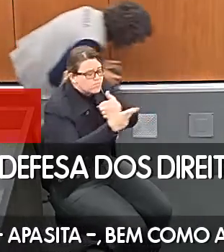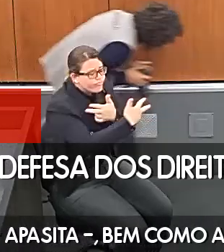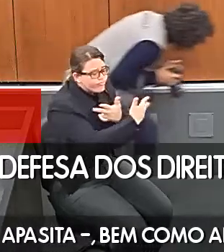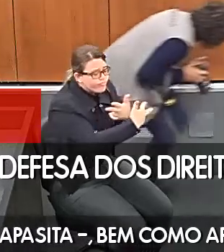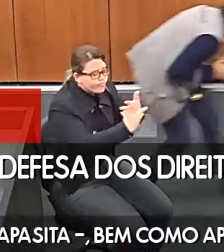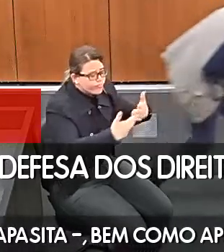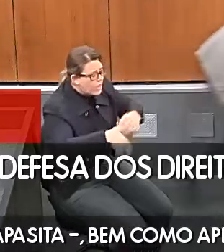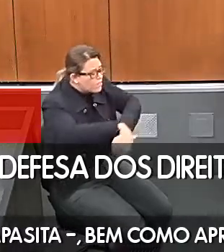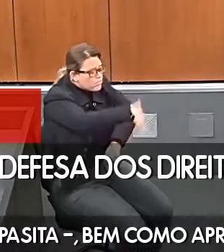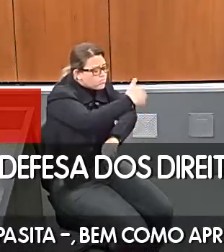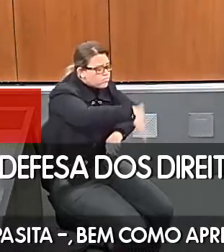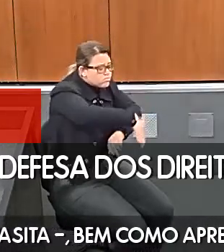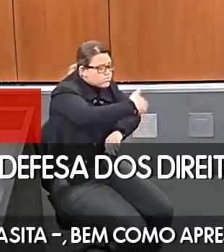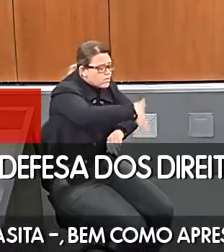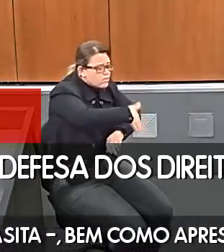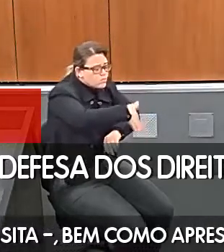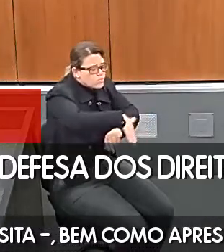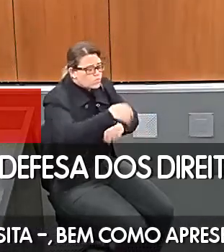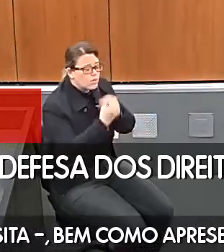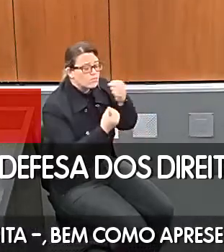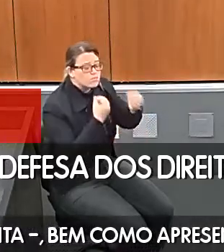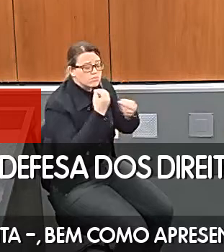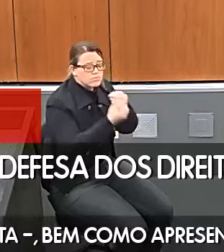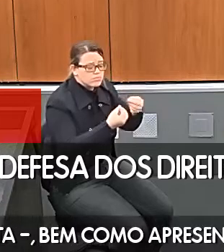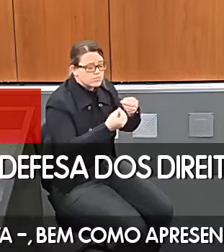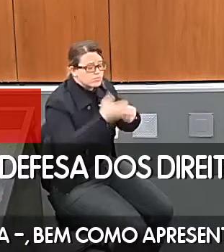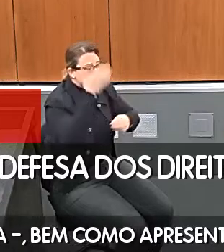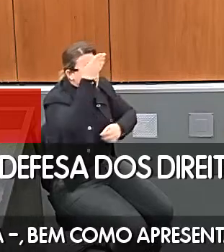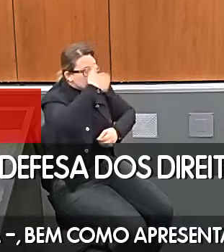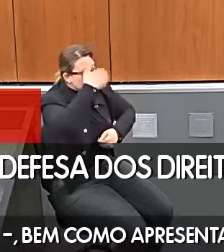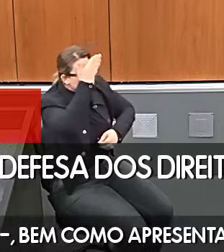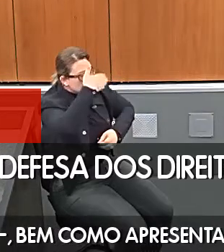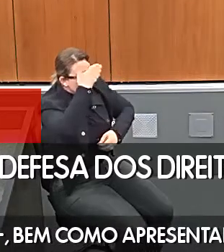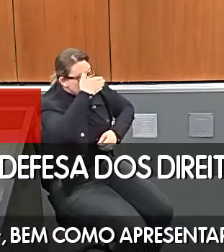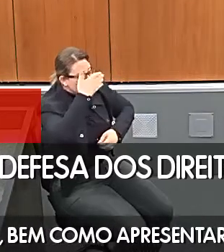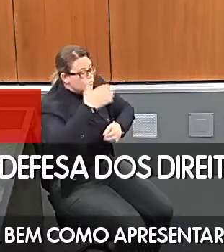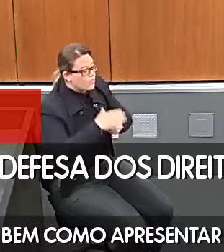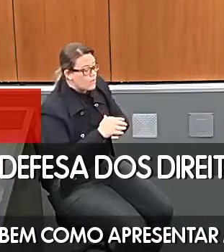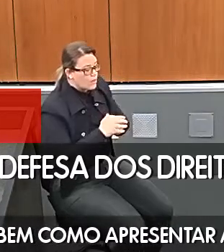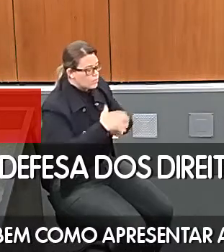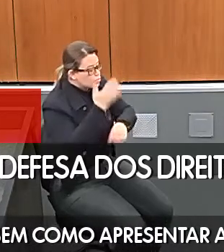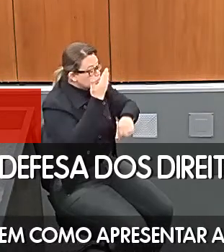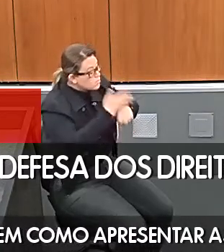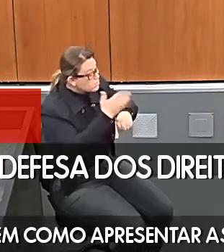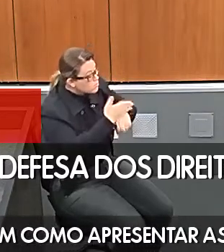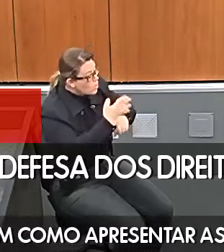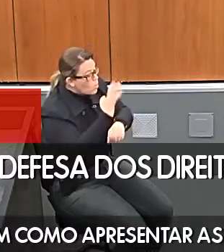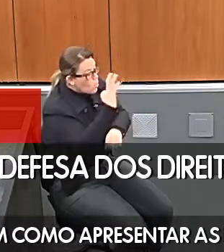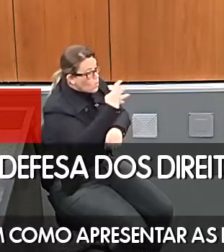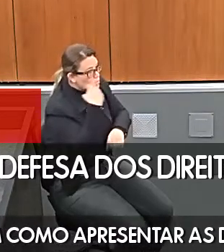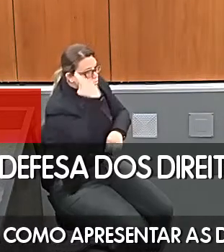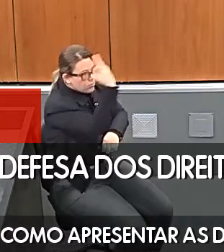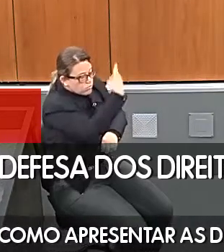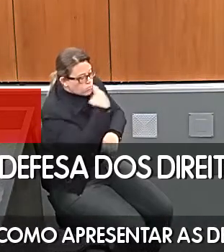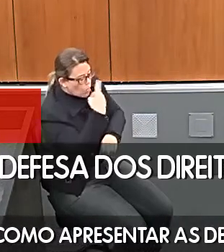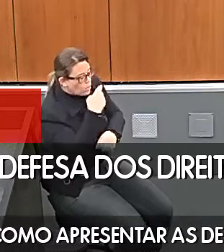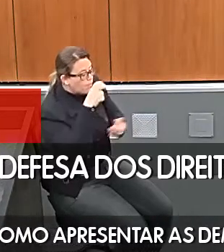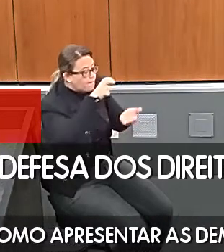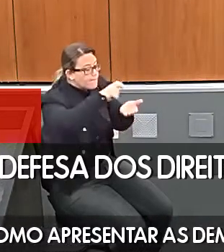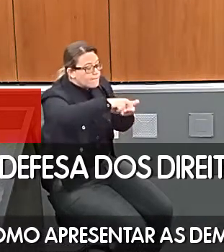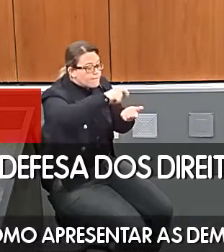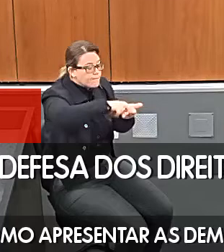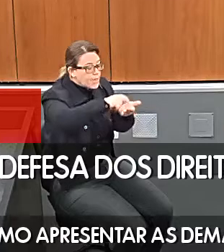situações. A capacitação será realizada em 4 horas, nos períodos da manhã e tarde, sendo